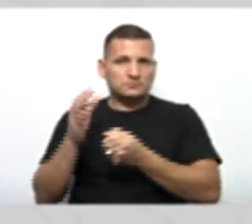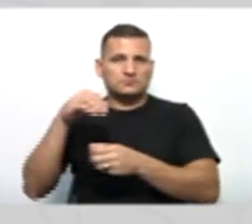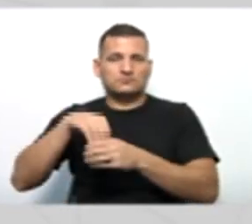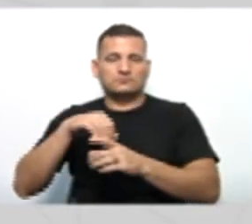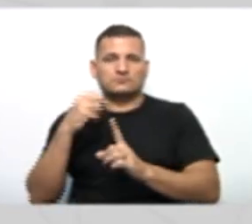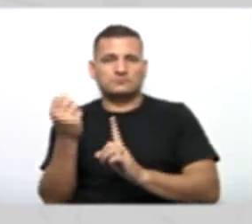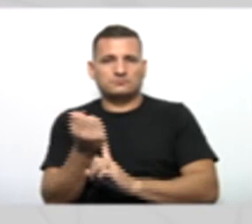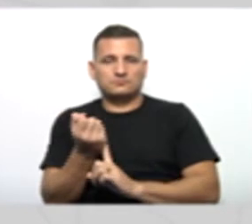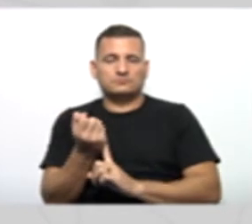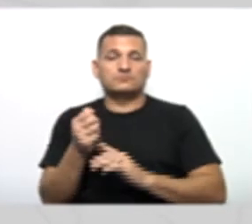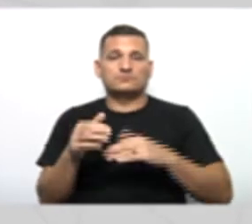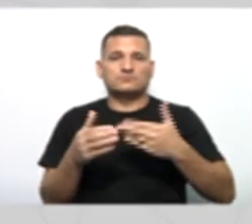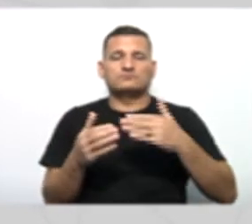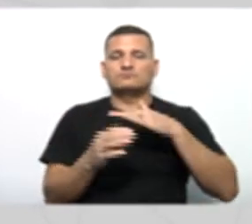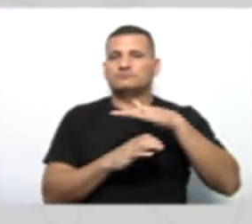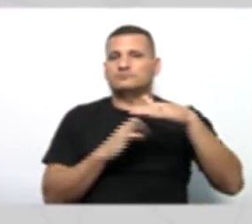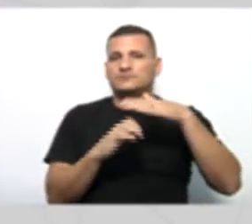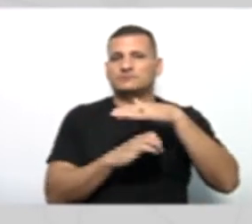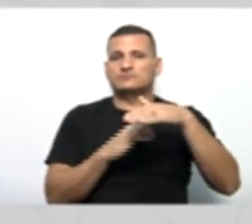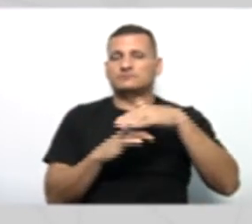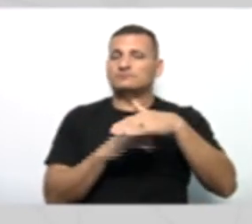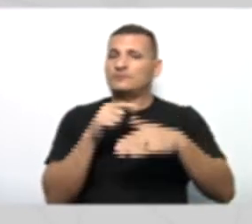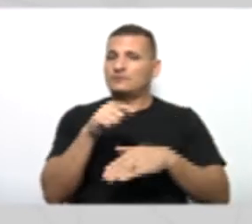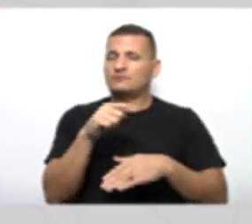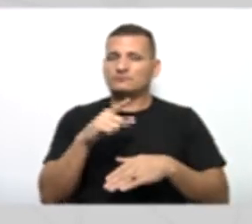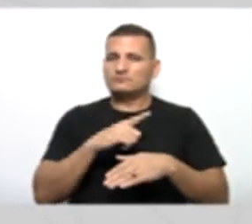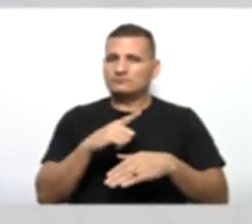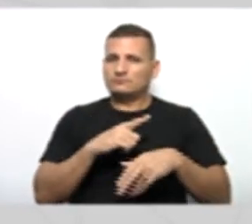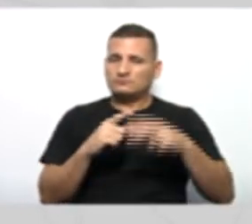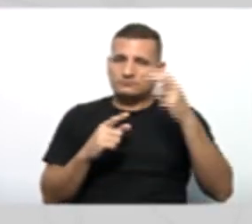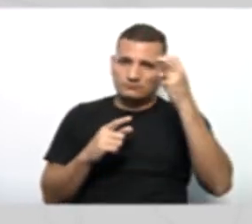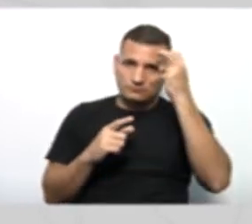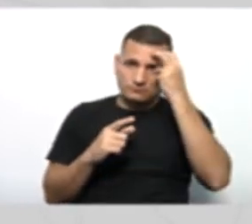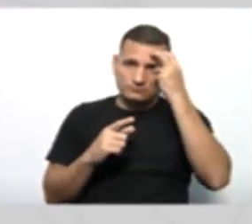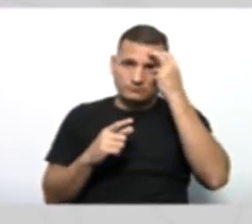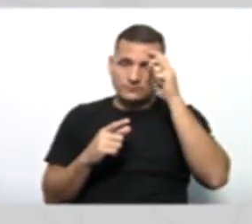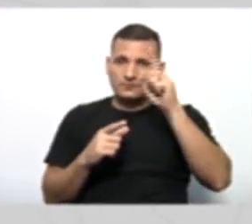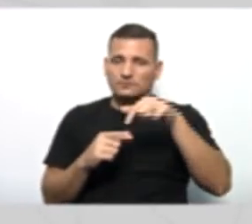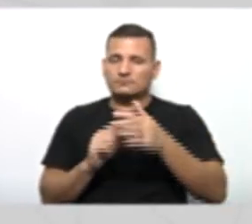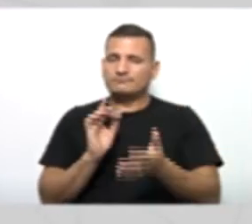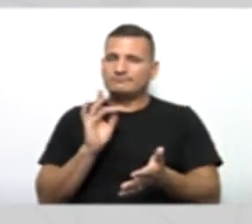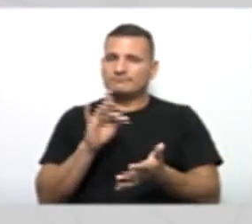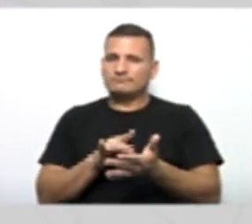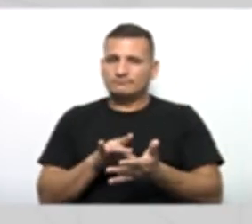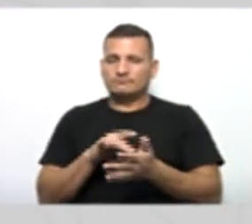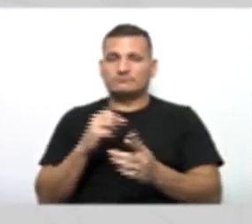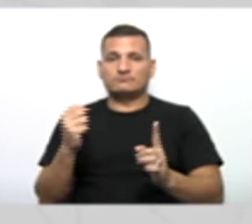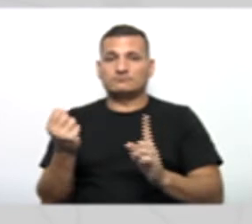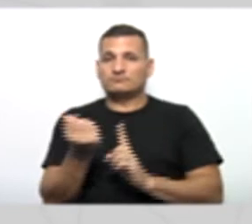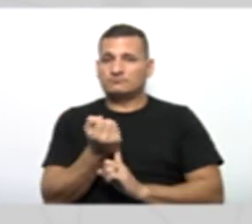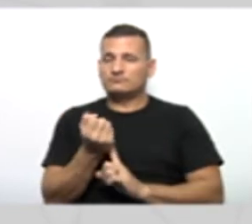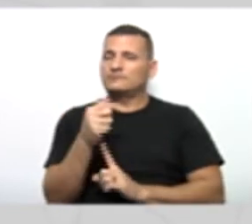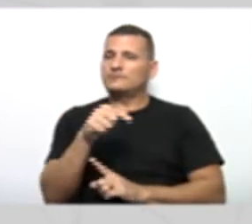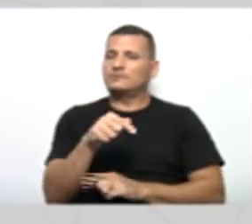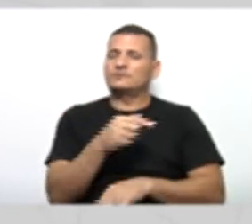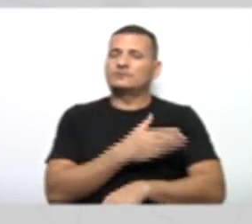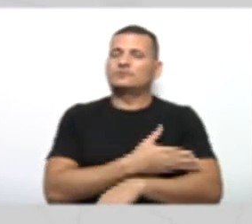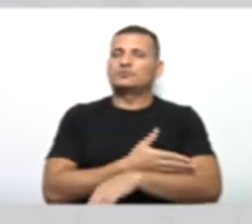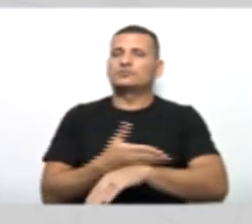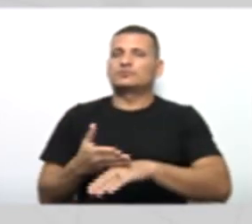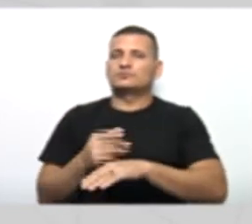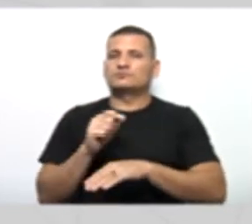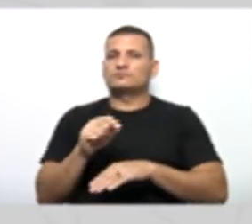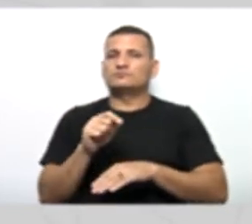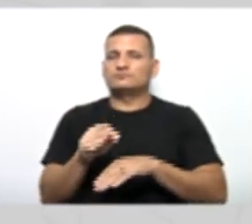então a empresa que ela possui uma cultura que é legitimada socialmente ela costuma pesar